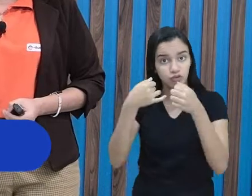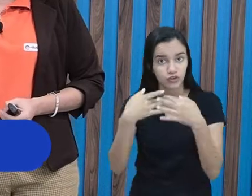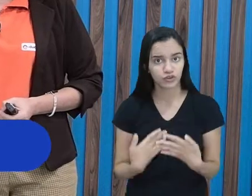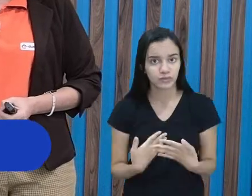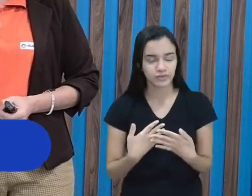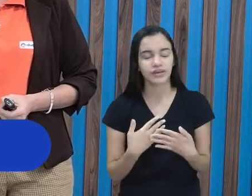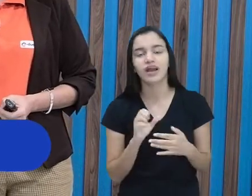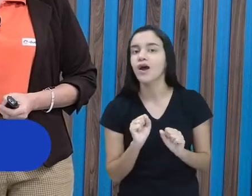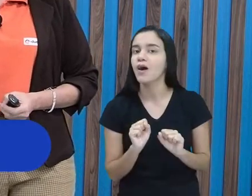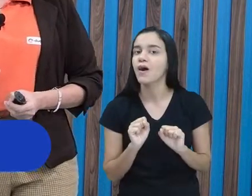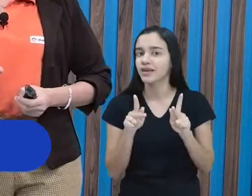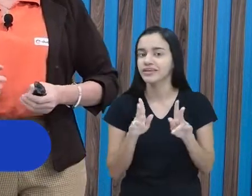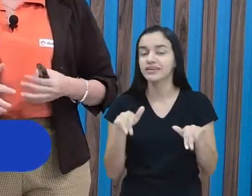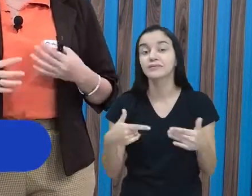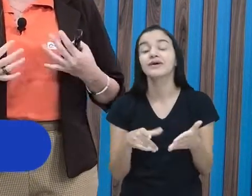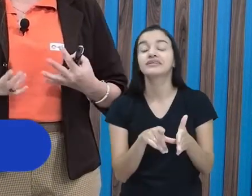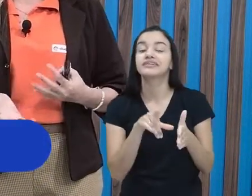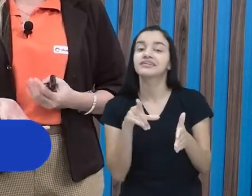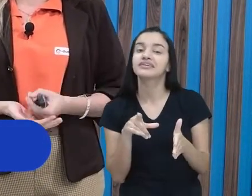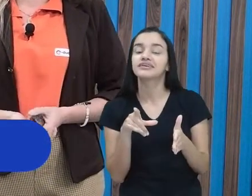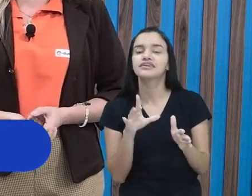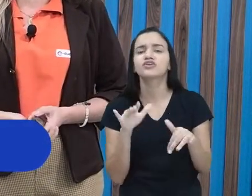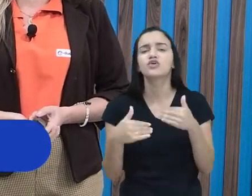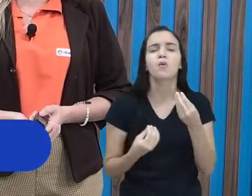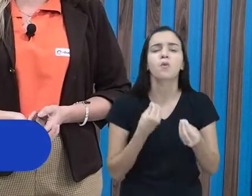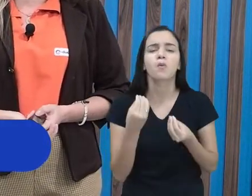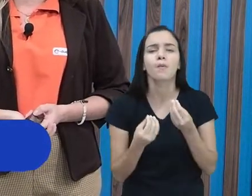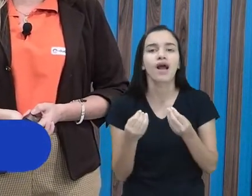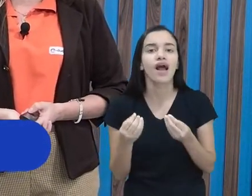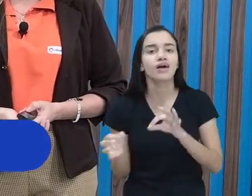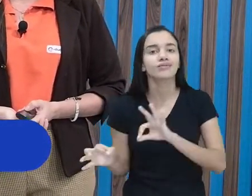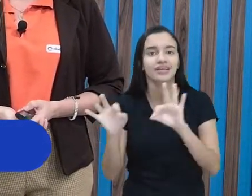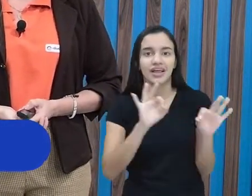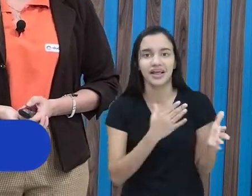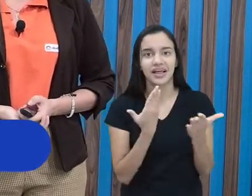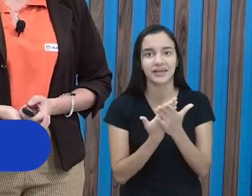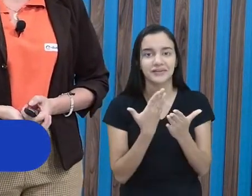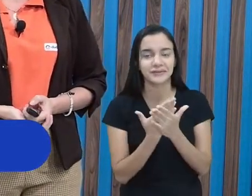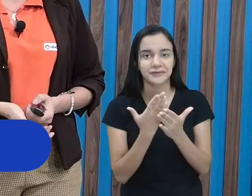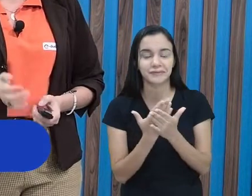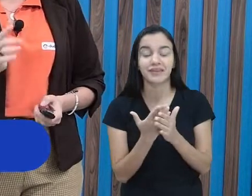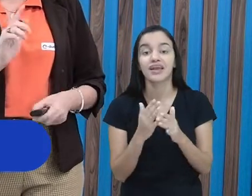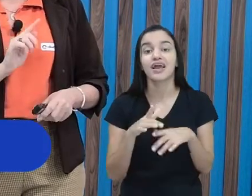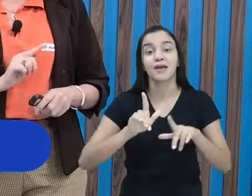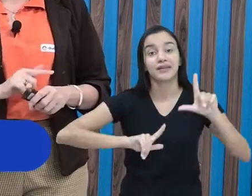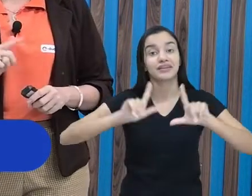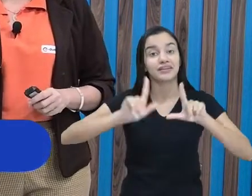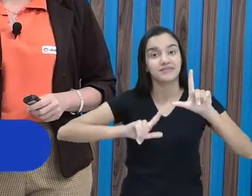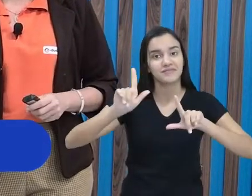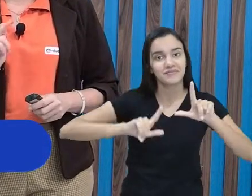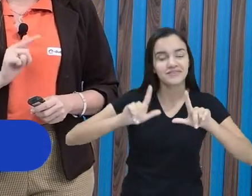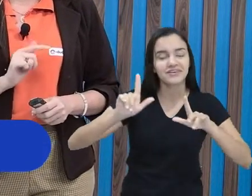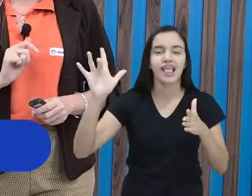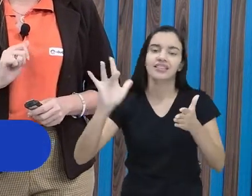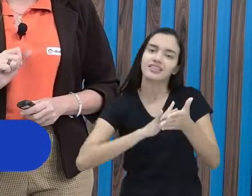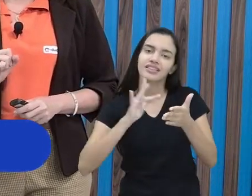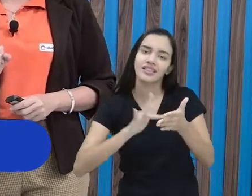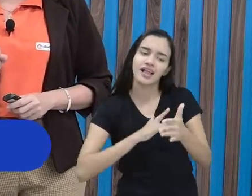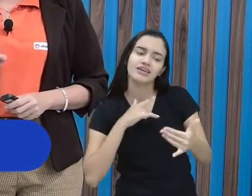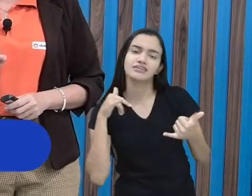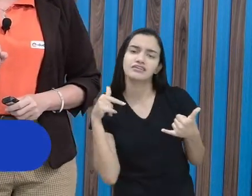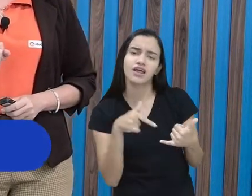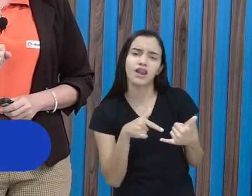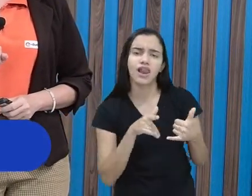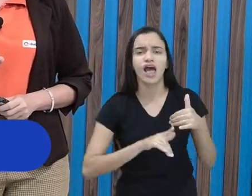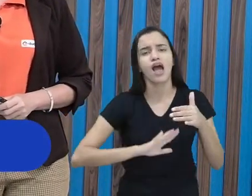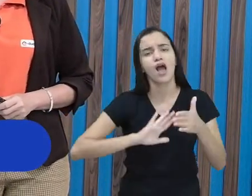se trata, tá? Antes, vamos ver de que forma podemos assistir a essa aula. Pela TV, celular, tablet, computador, de que